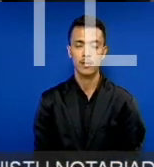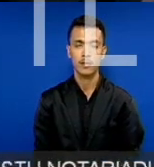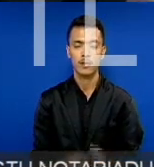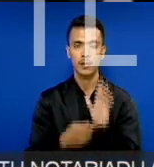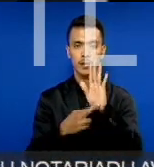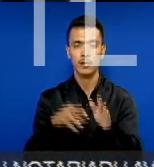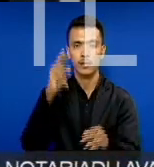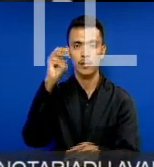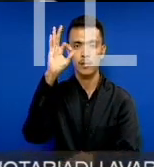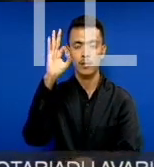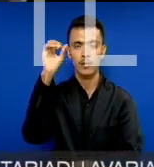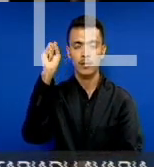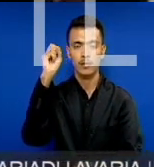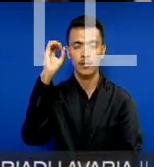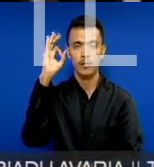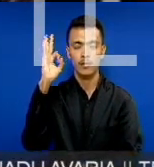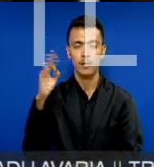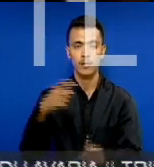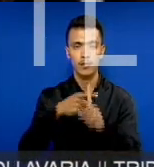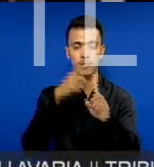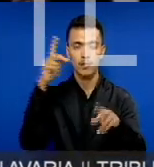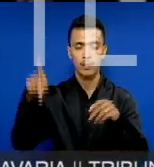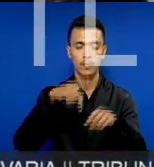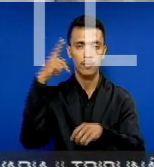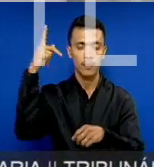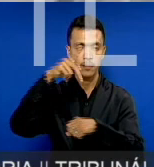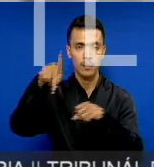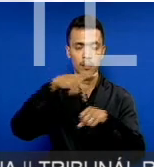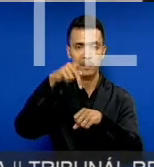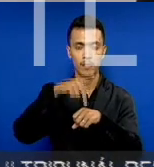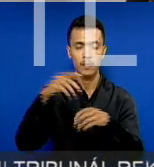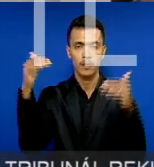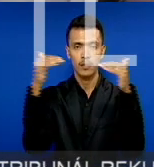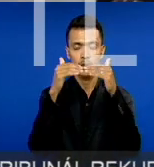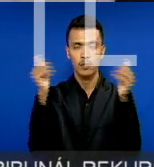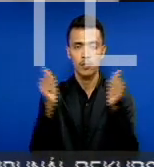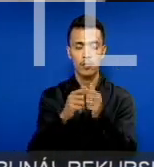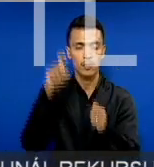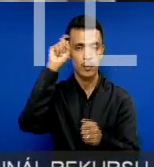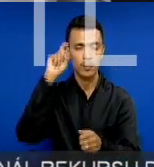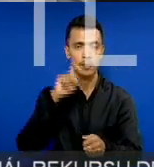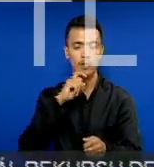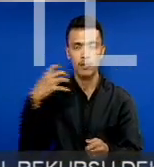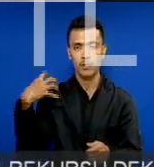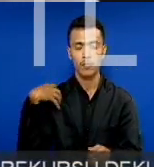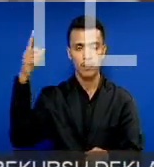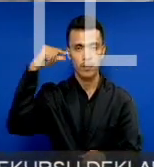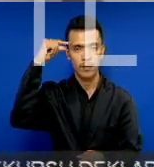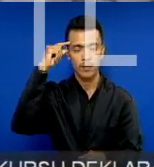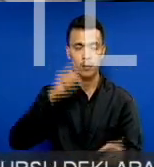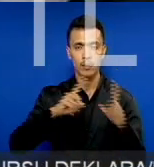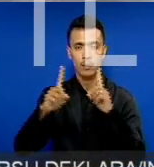Delegação Makiki City Firm Husi Filipina, a audiência Primeiro-Ministro Kairala Senana Guzmão e a Palácio Governo, onde colia com